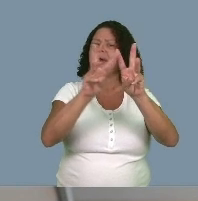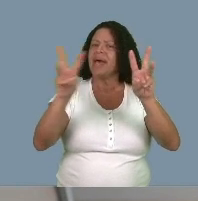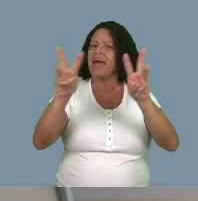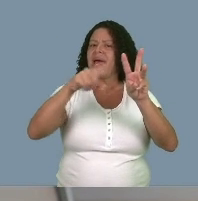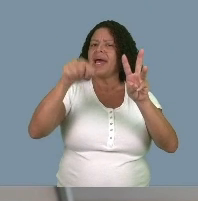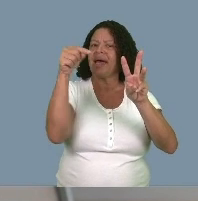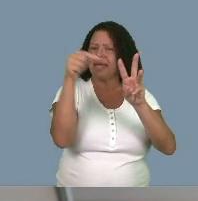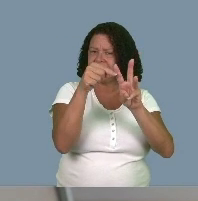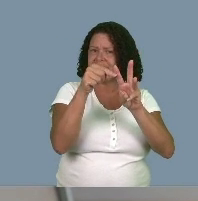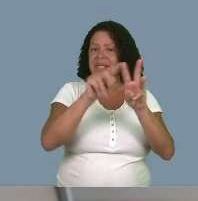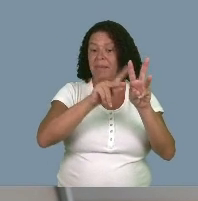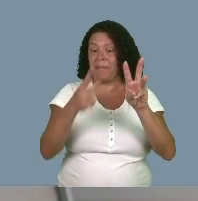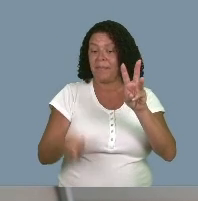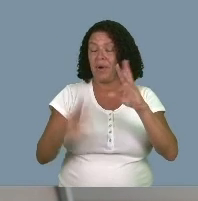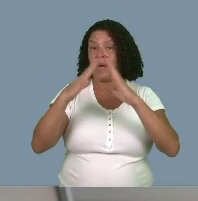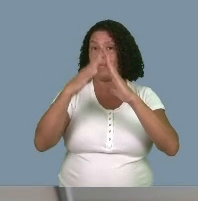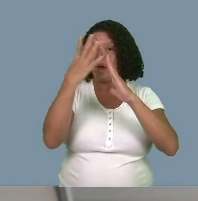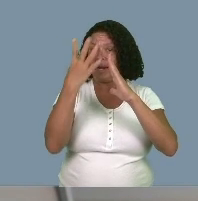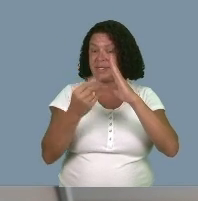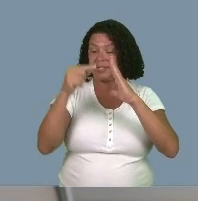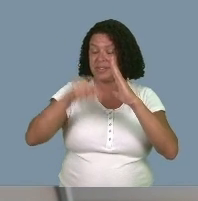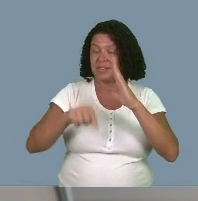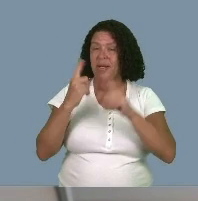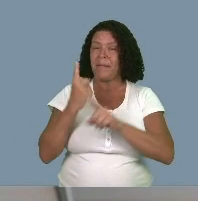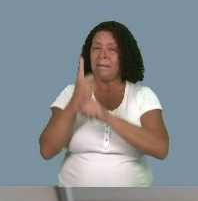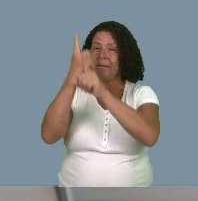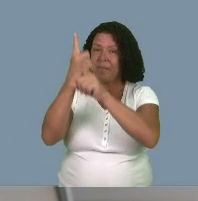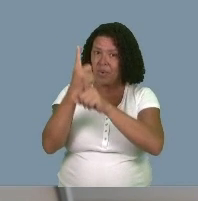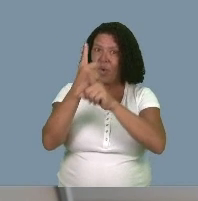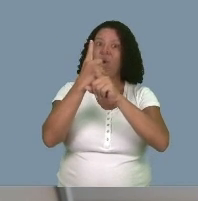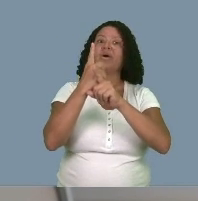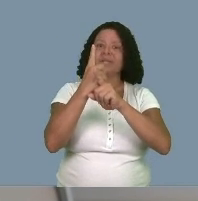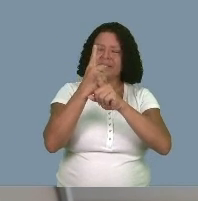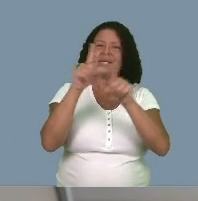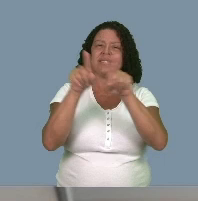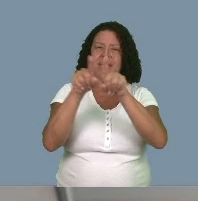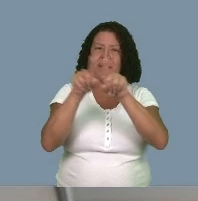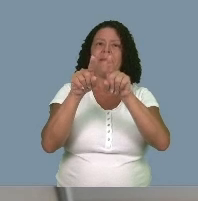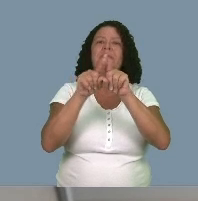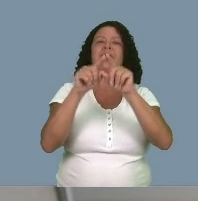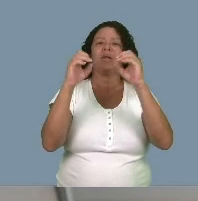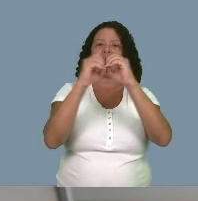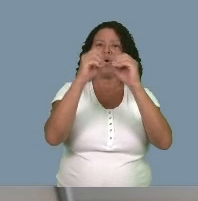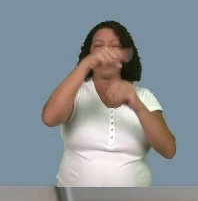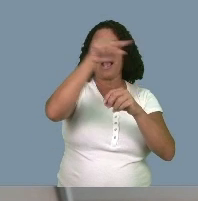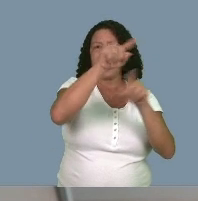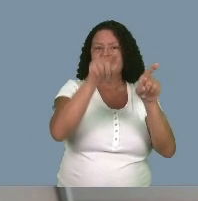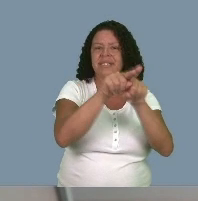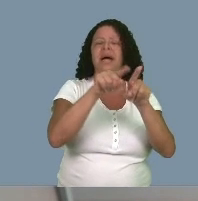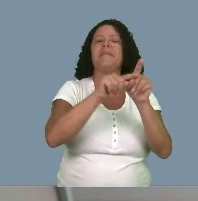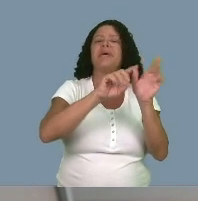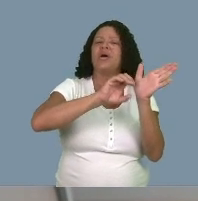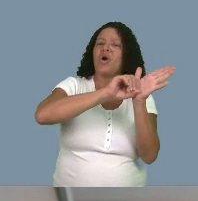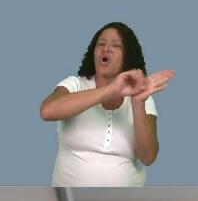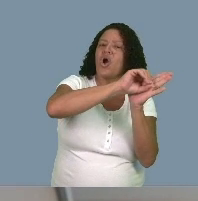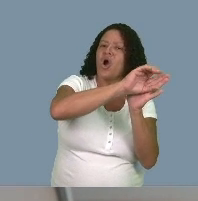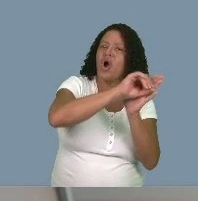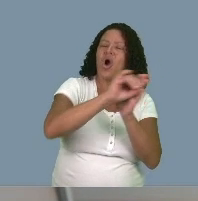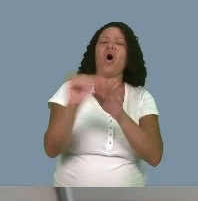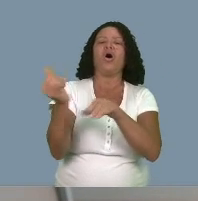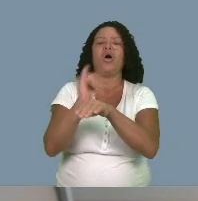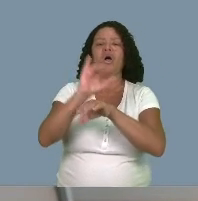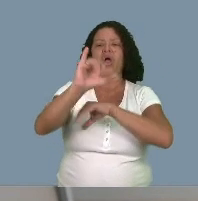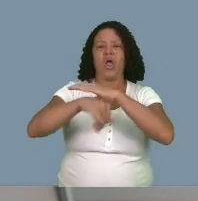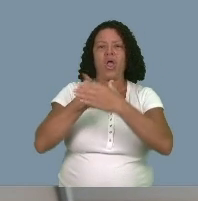né, do Lar Irmã Zarabatana, é só procurar no Google. As outras palestras que estão aqui no nosso canal do YouTube, que